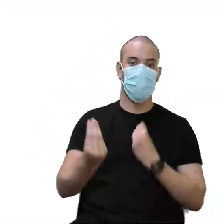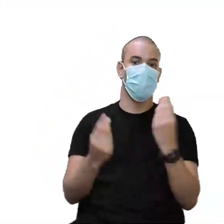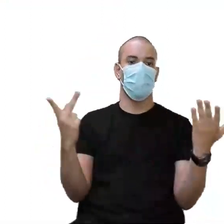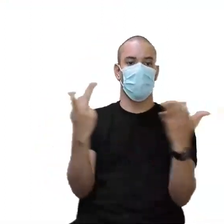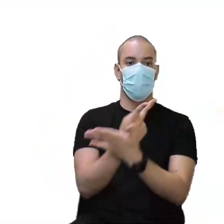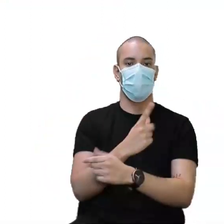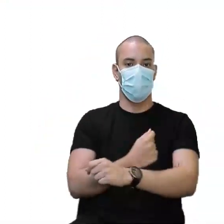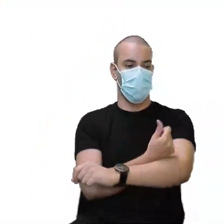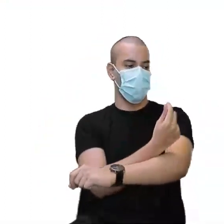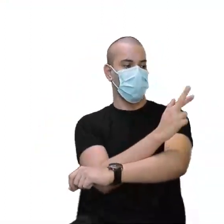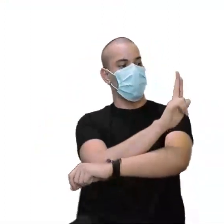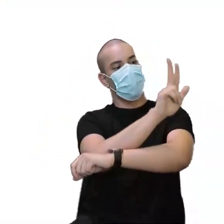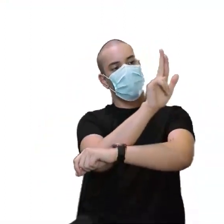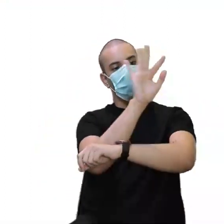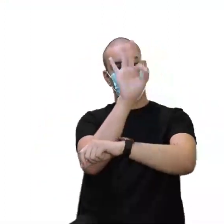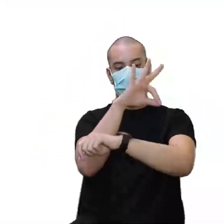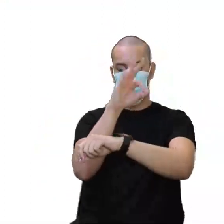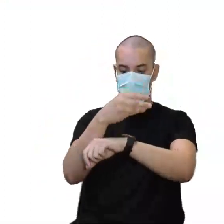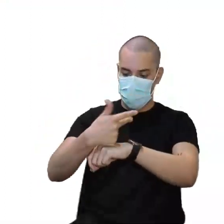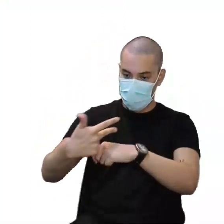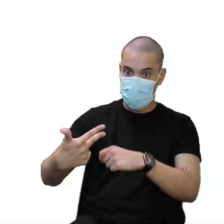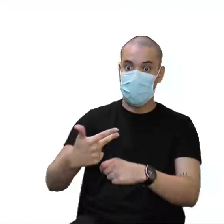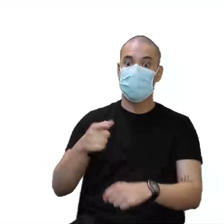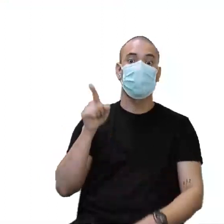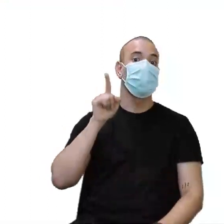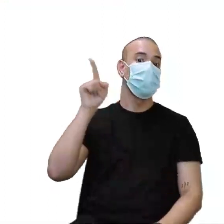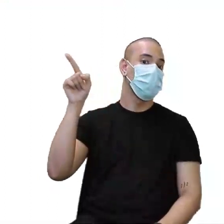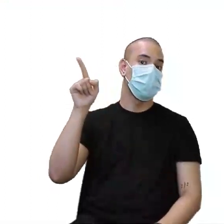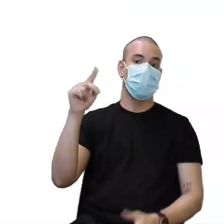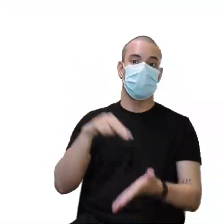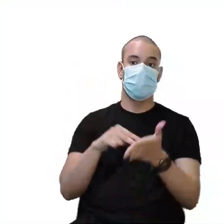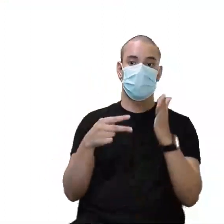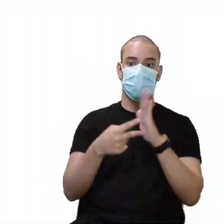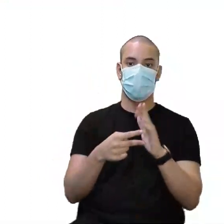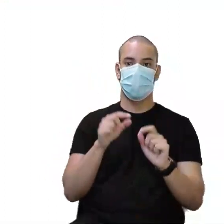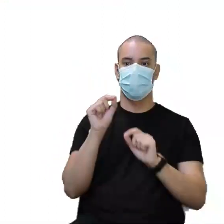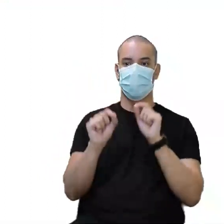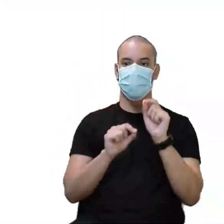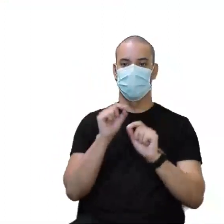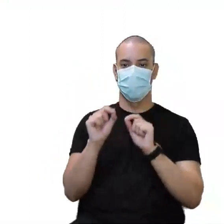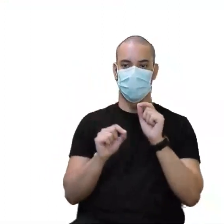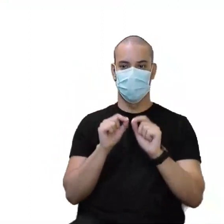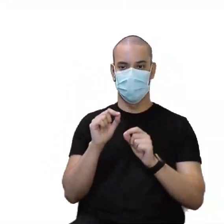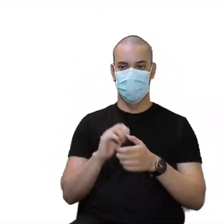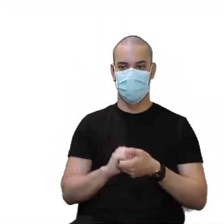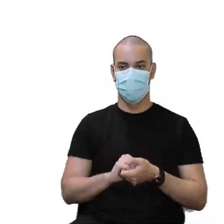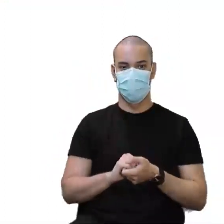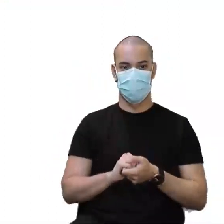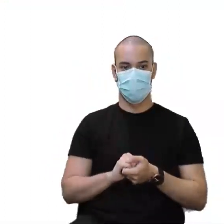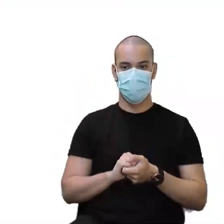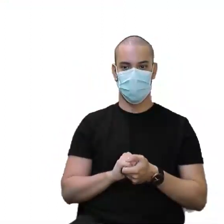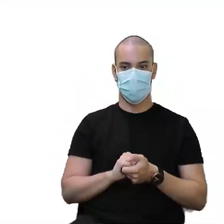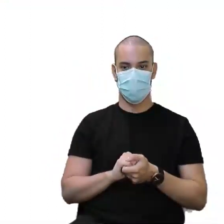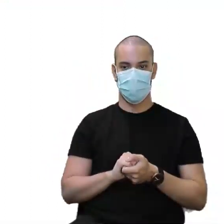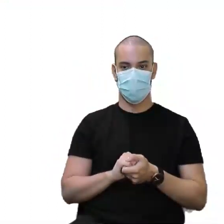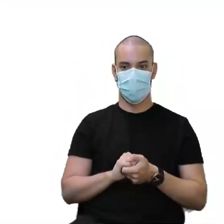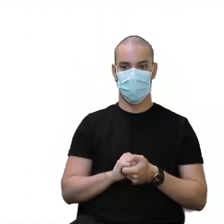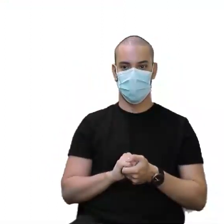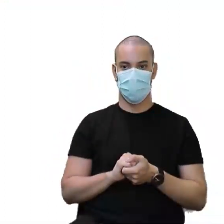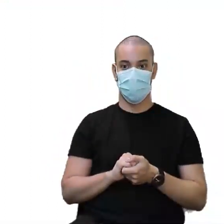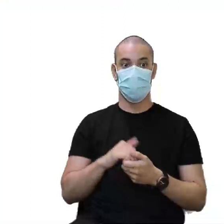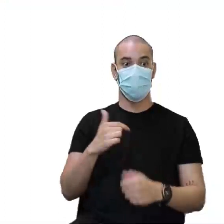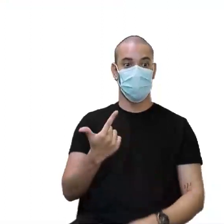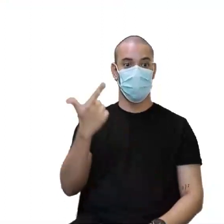ecossistema. E aí, não deu. De um